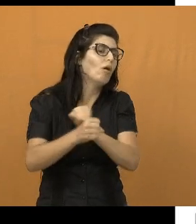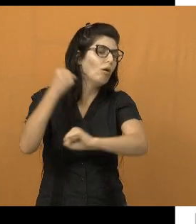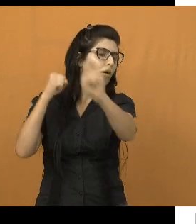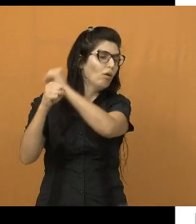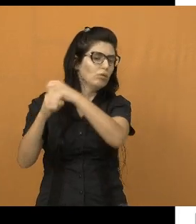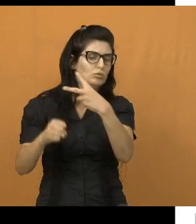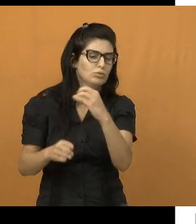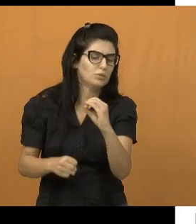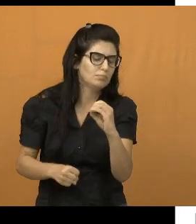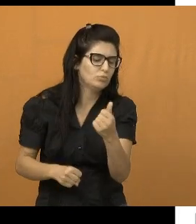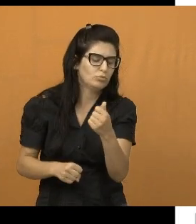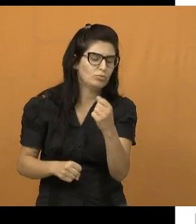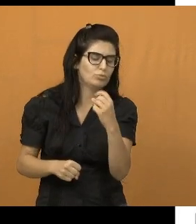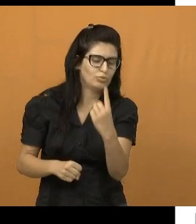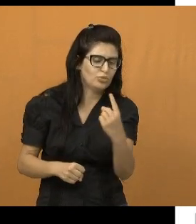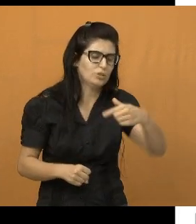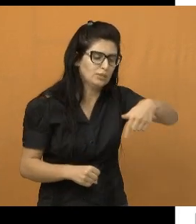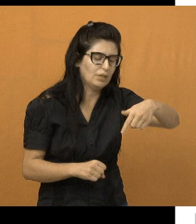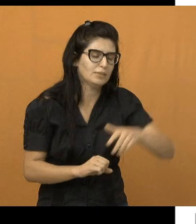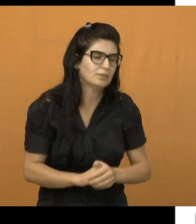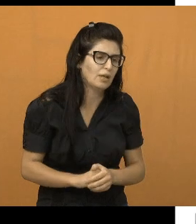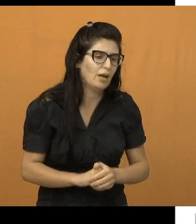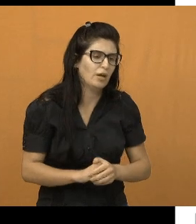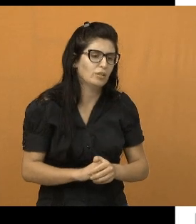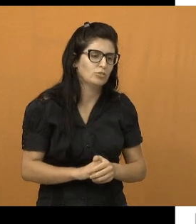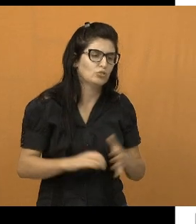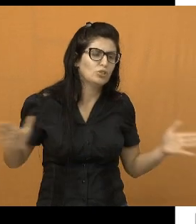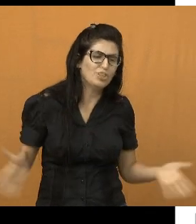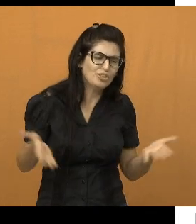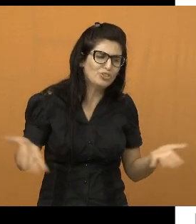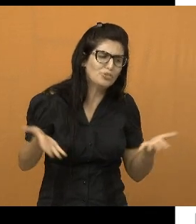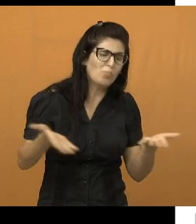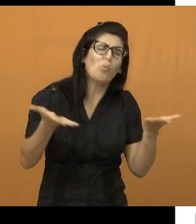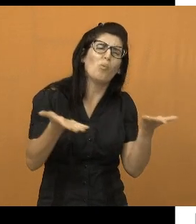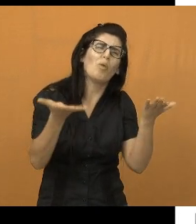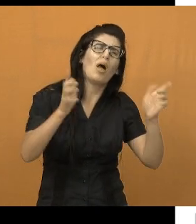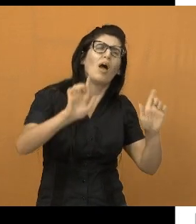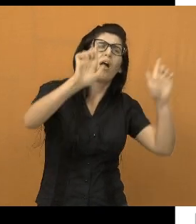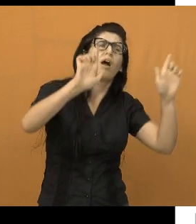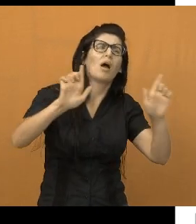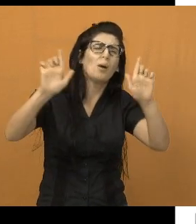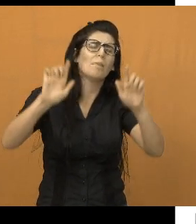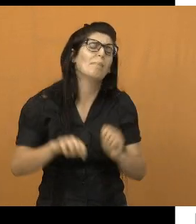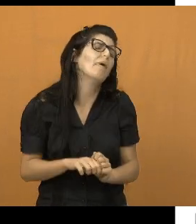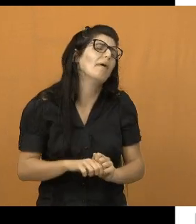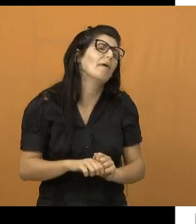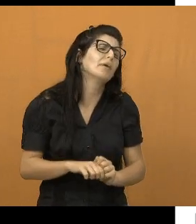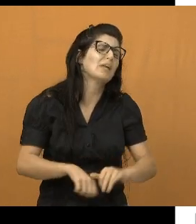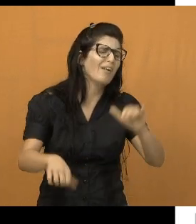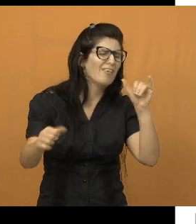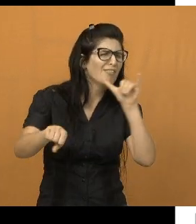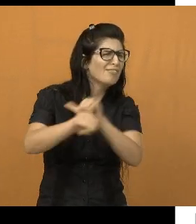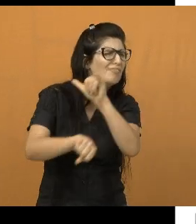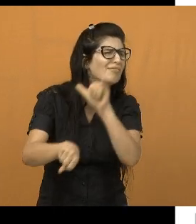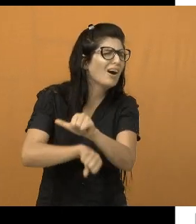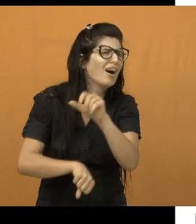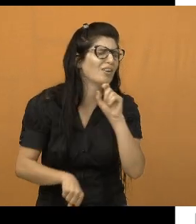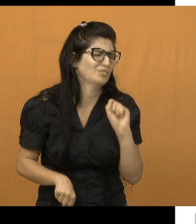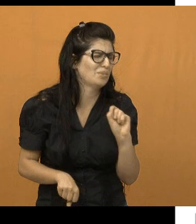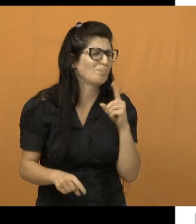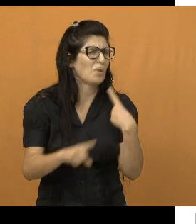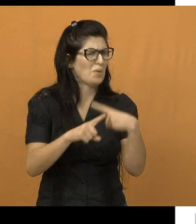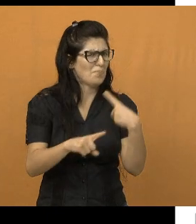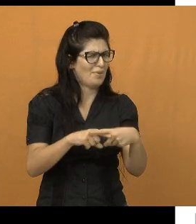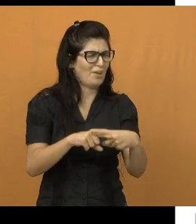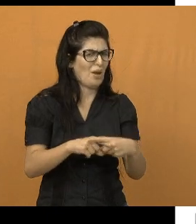uma campanha bastante intensa com relação às faltas, porque iniciamos um ano